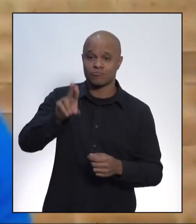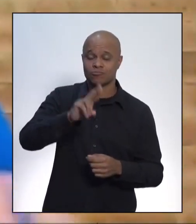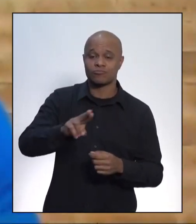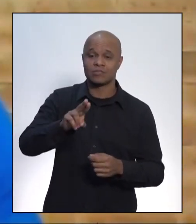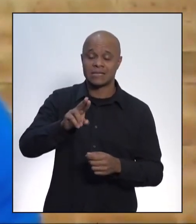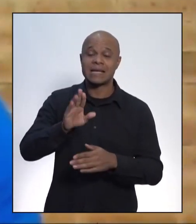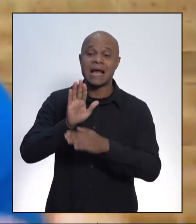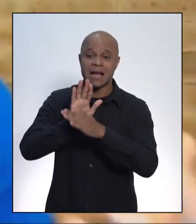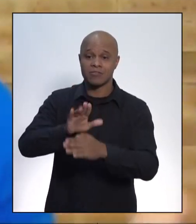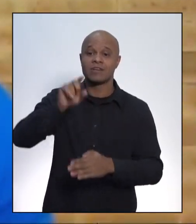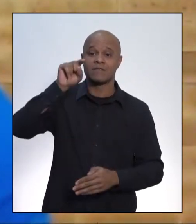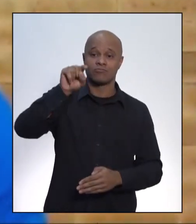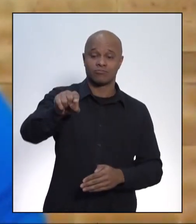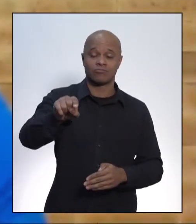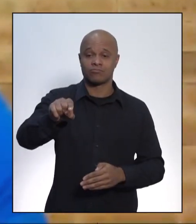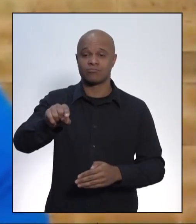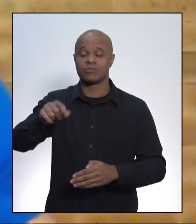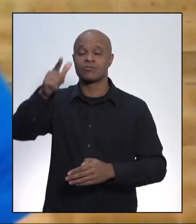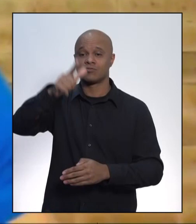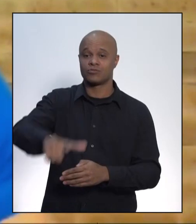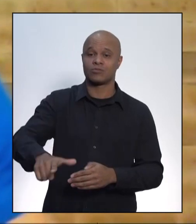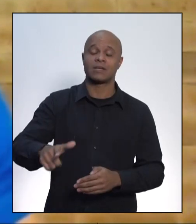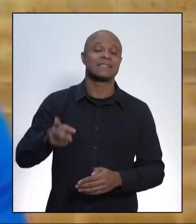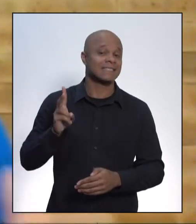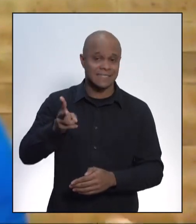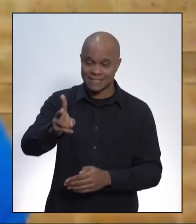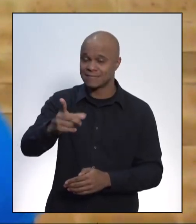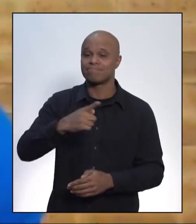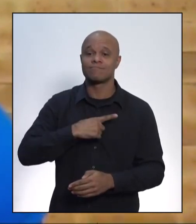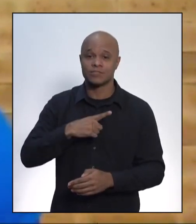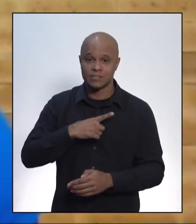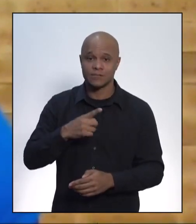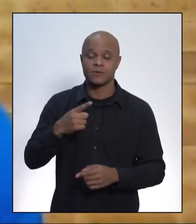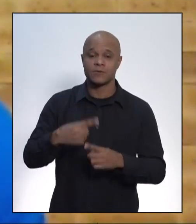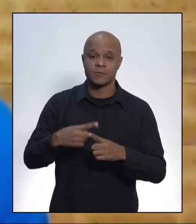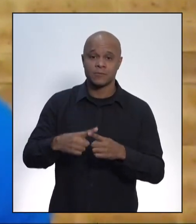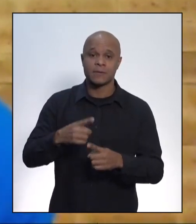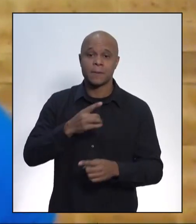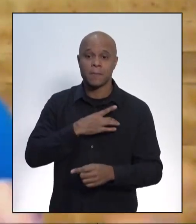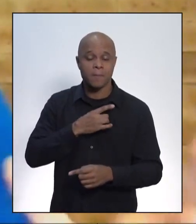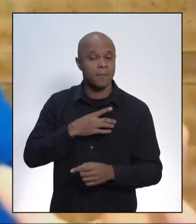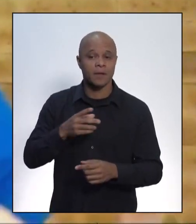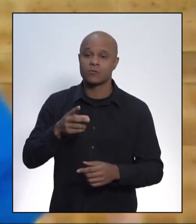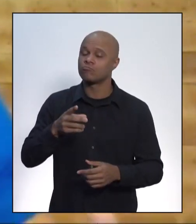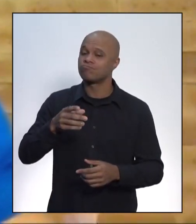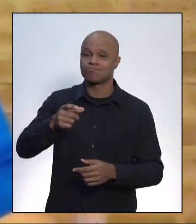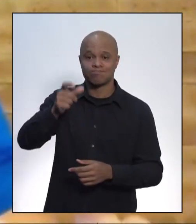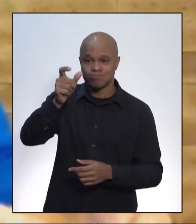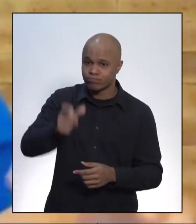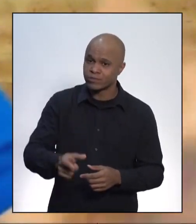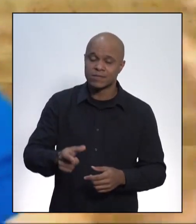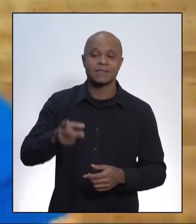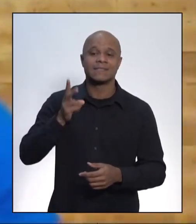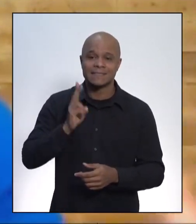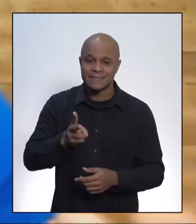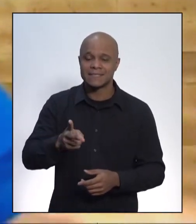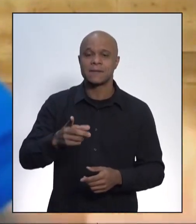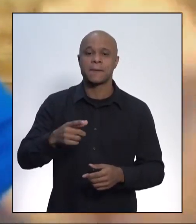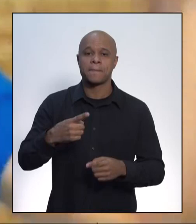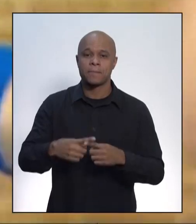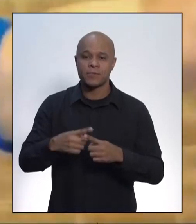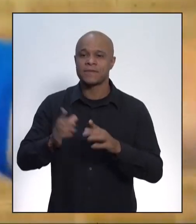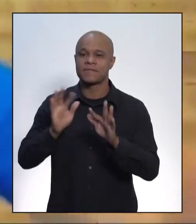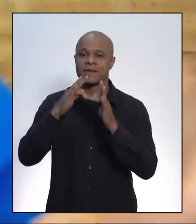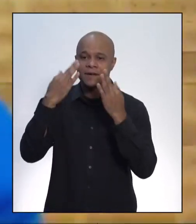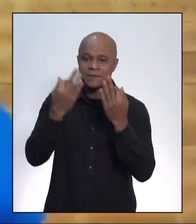para frente. Eu sempre fiz isso. Se eu sempre tive medo, com certeza, porque sempre teve muita coisa em jogo. Você arriscar, né, tendo uma estrutura